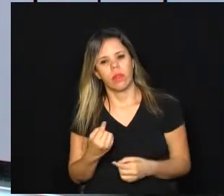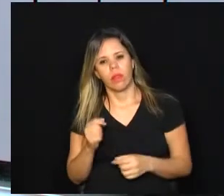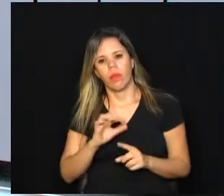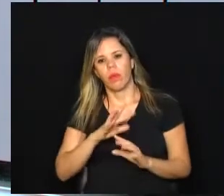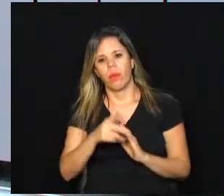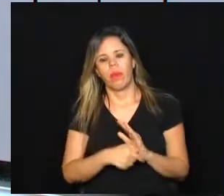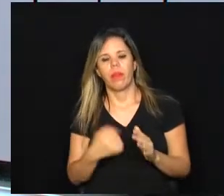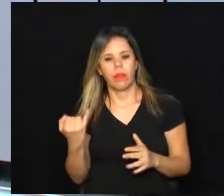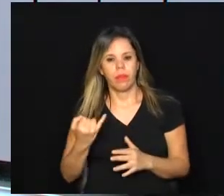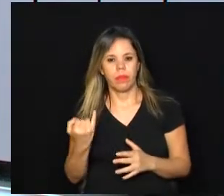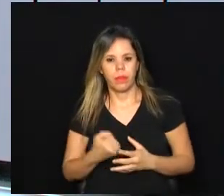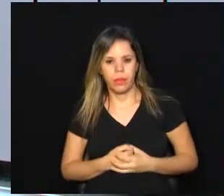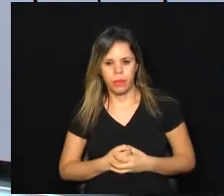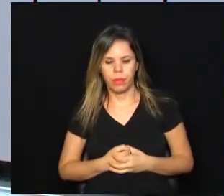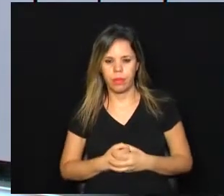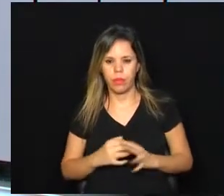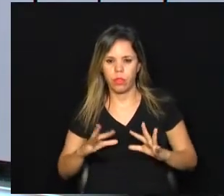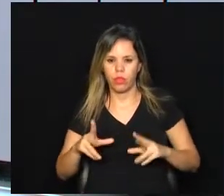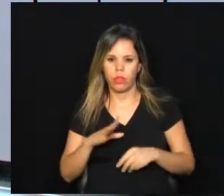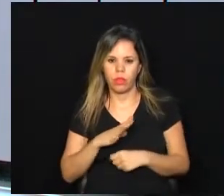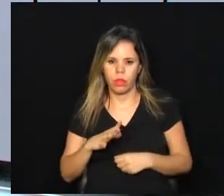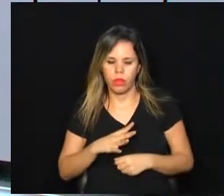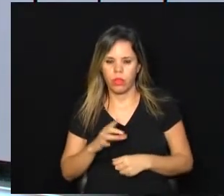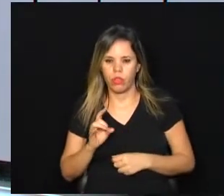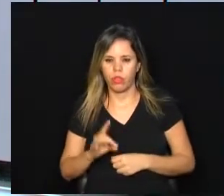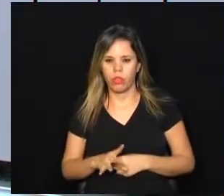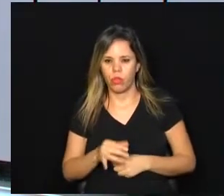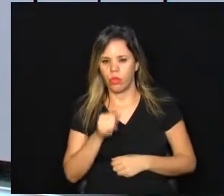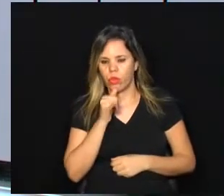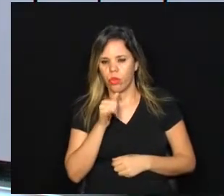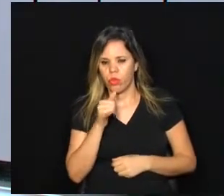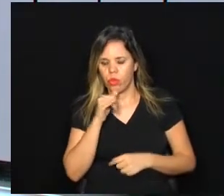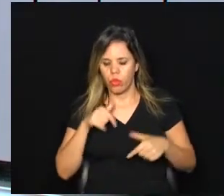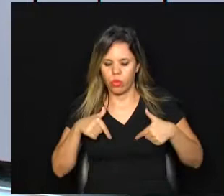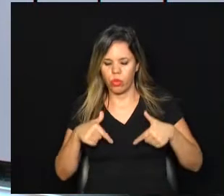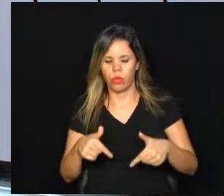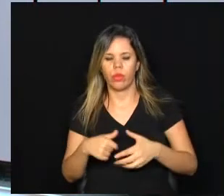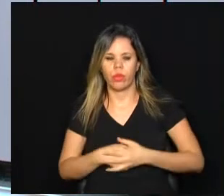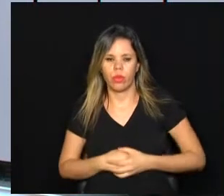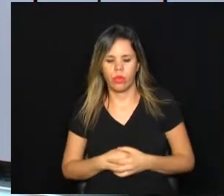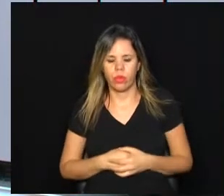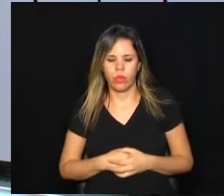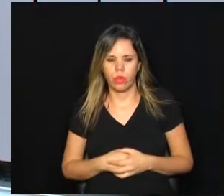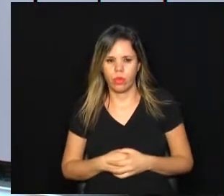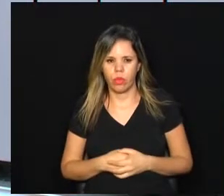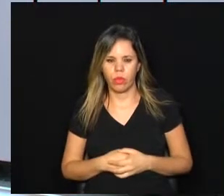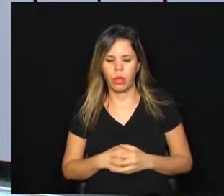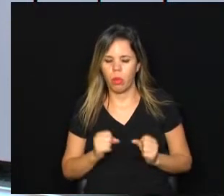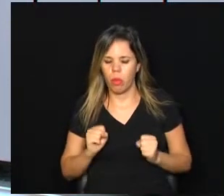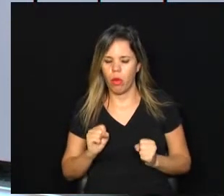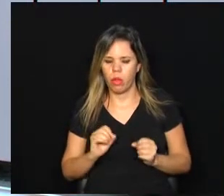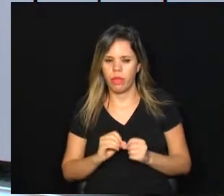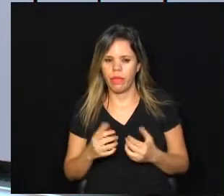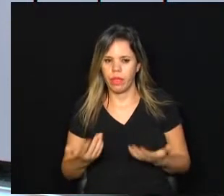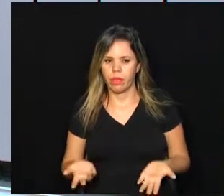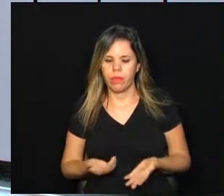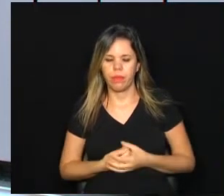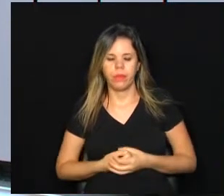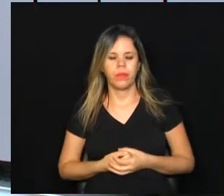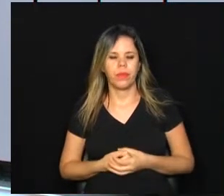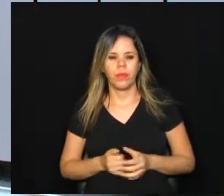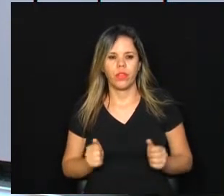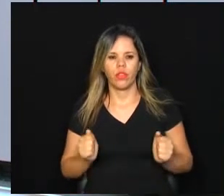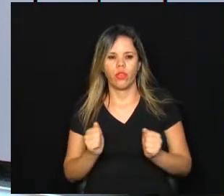ambiental importante para toda a cidade. É apenas um exemplo de ação que pode ser feito. Junto